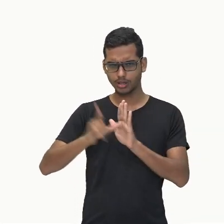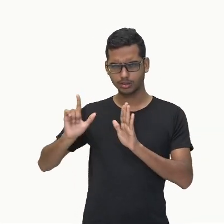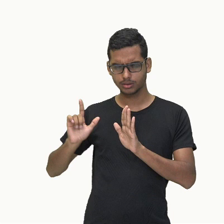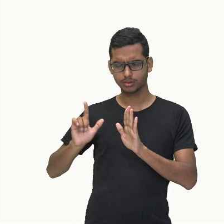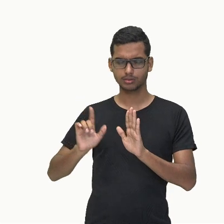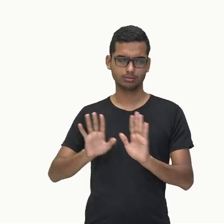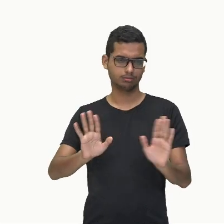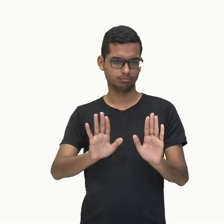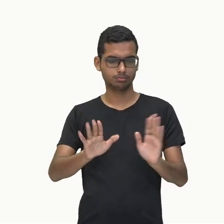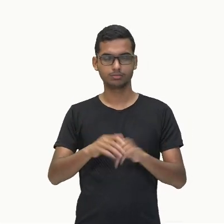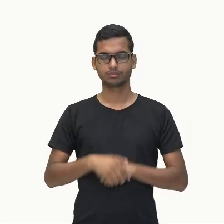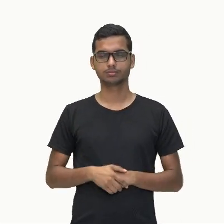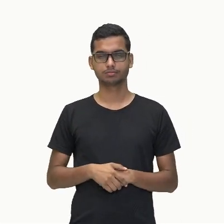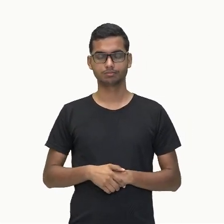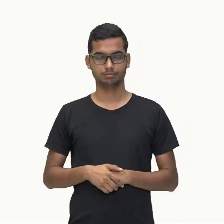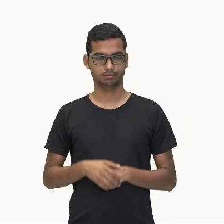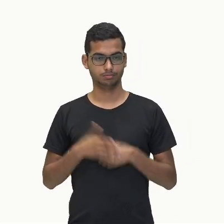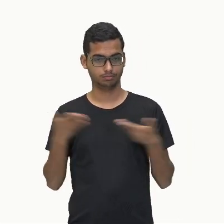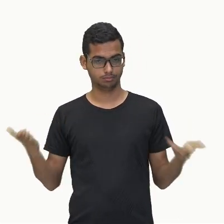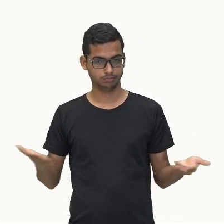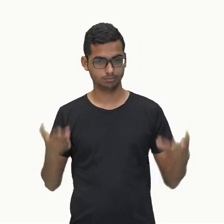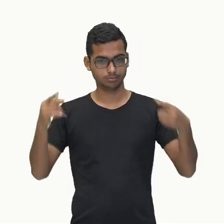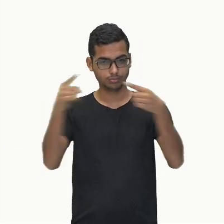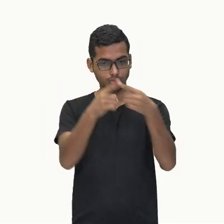Então, nessa relação,